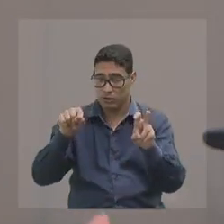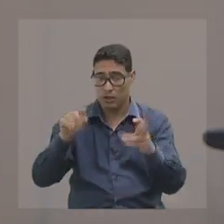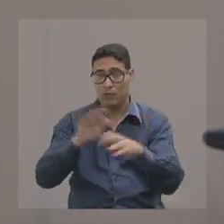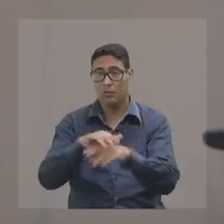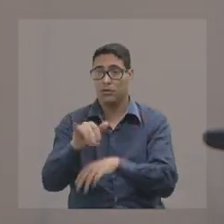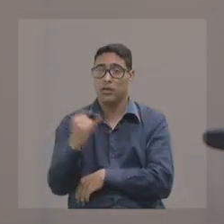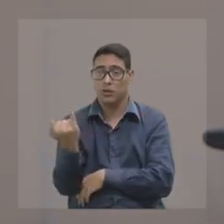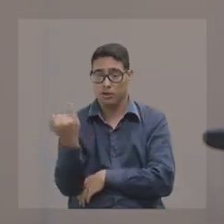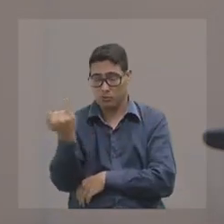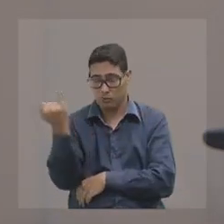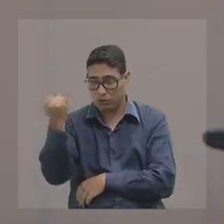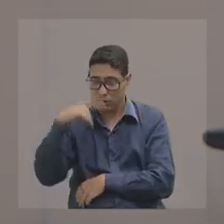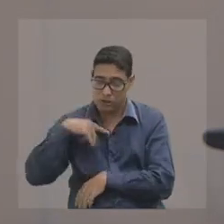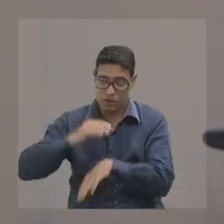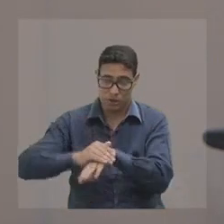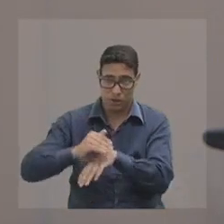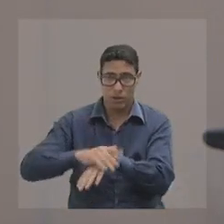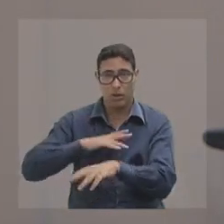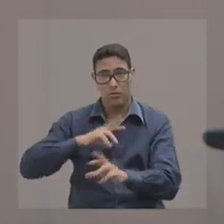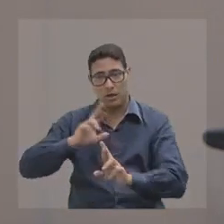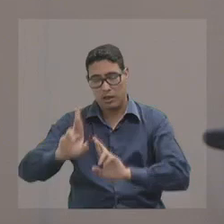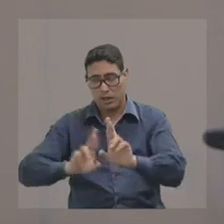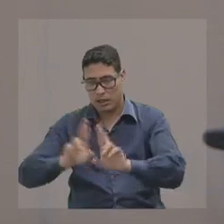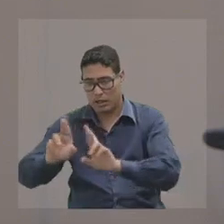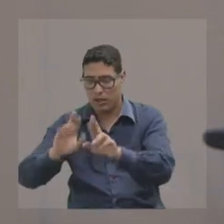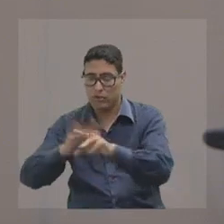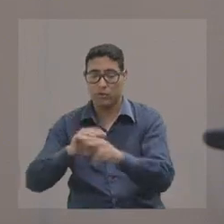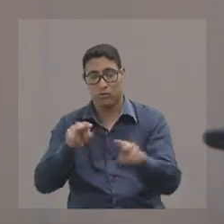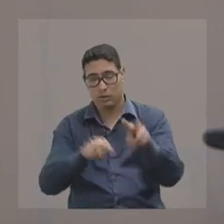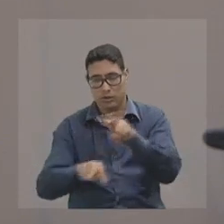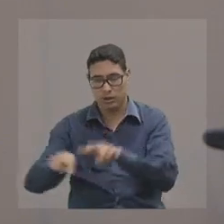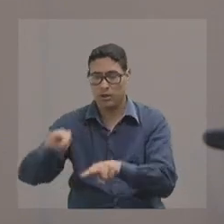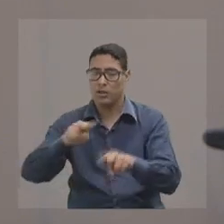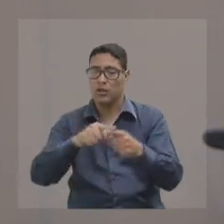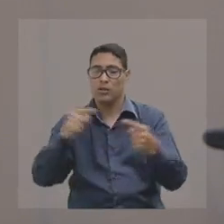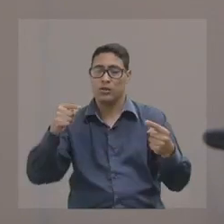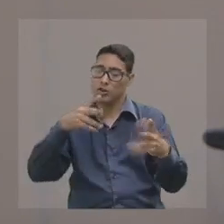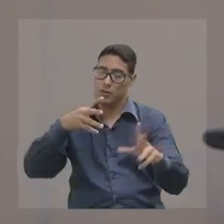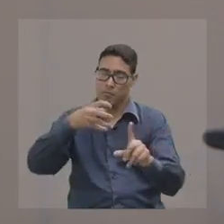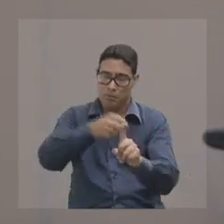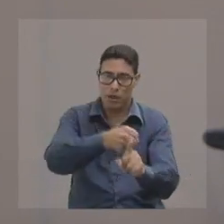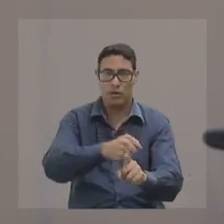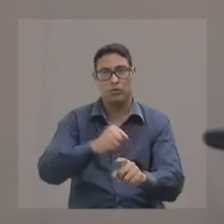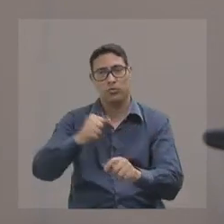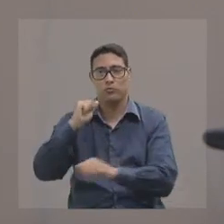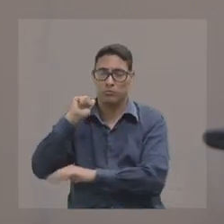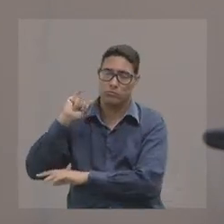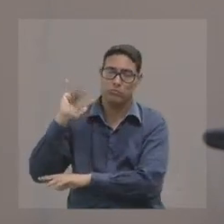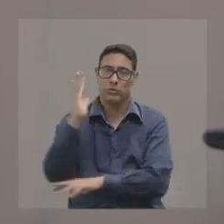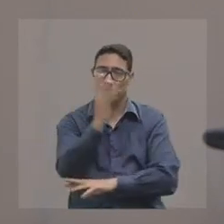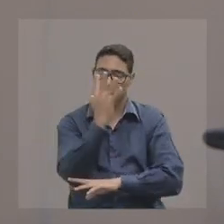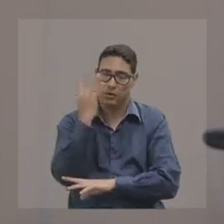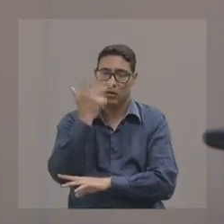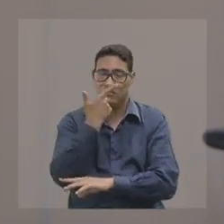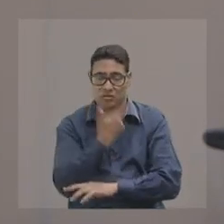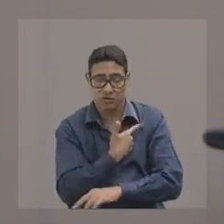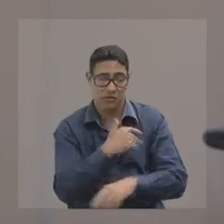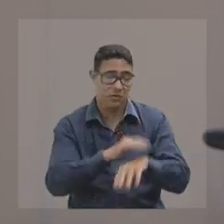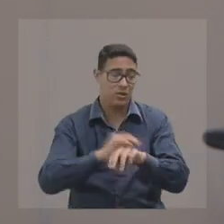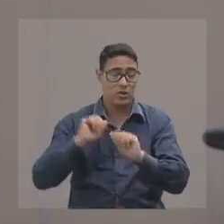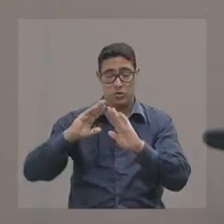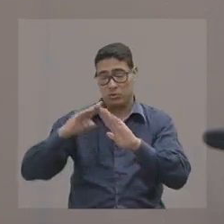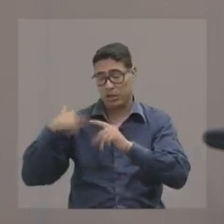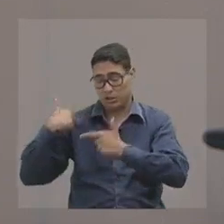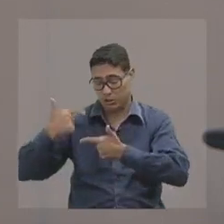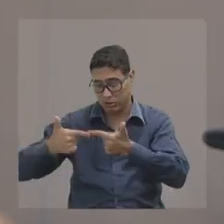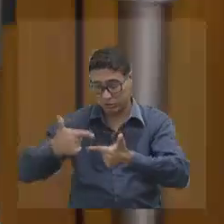que tem uma relação indireta com a análise de impacto ambiental e a gente pode falar sobre patrimônio histórico cultural sobre comunidades